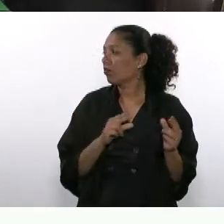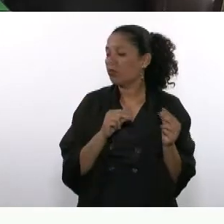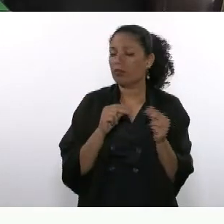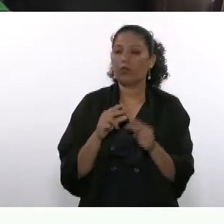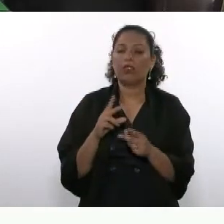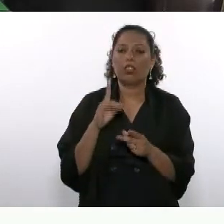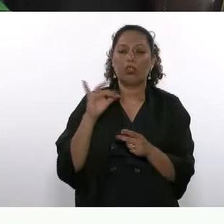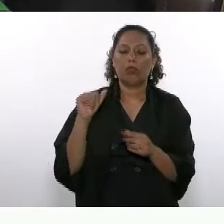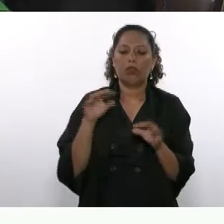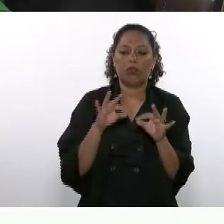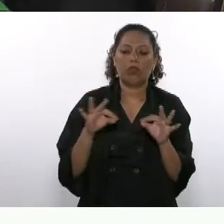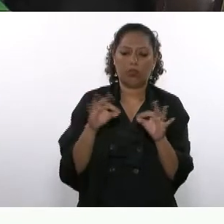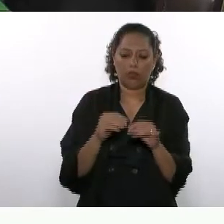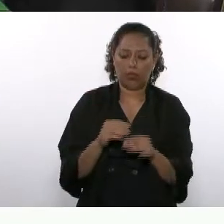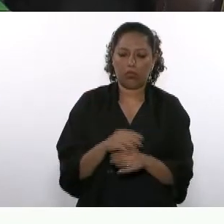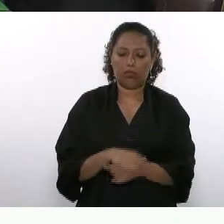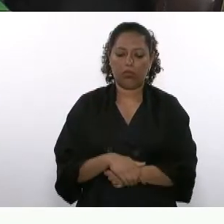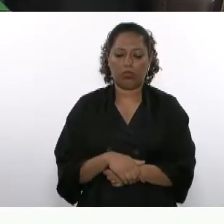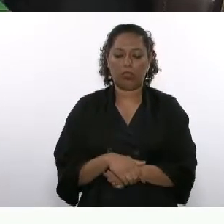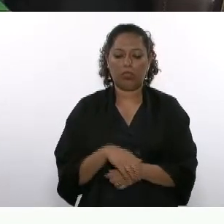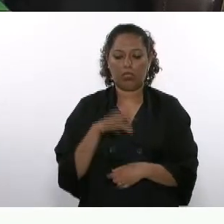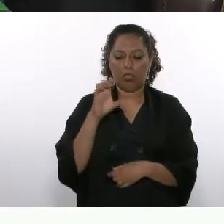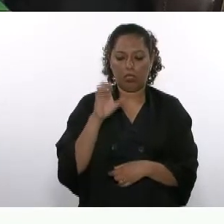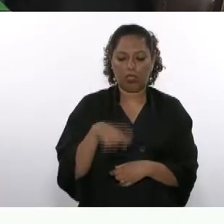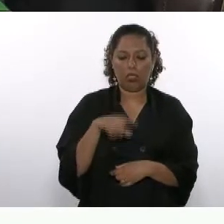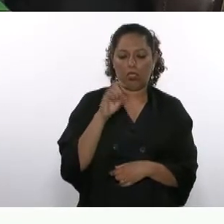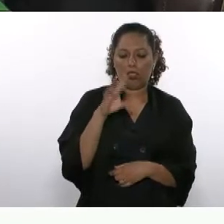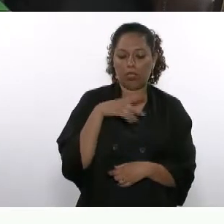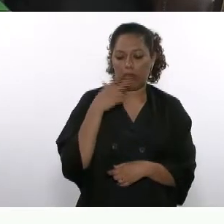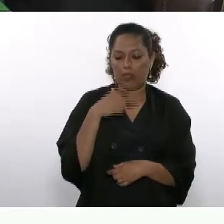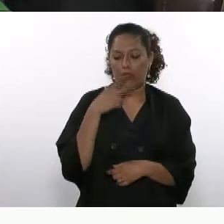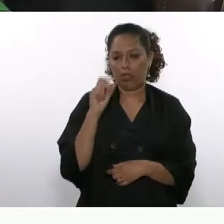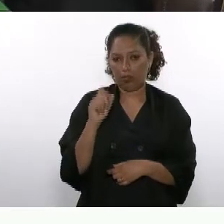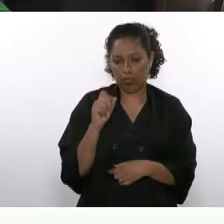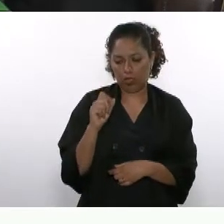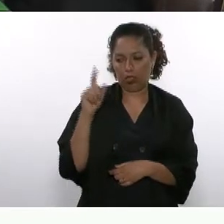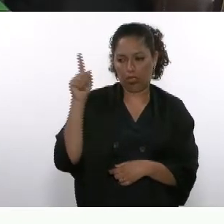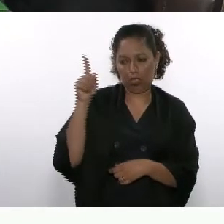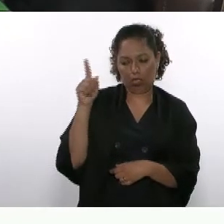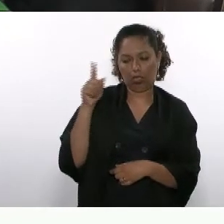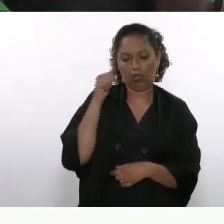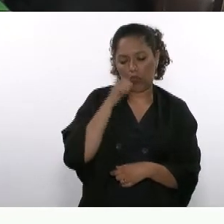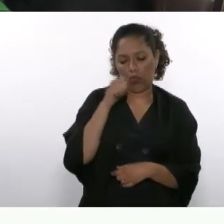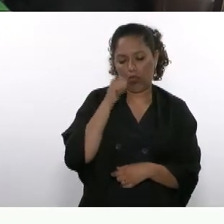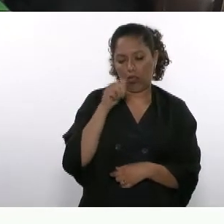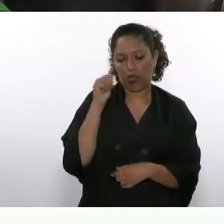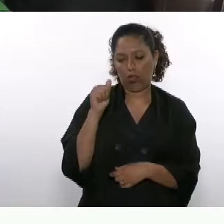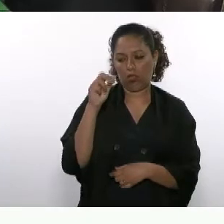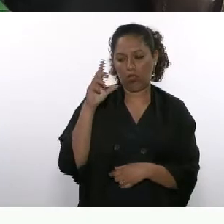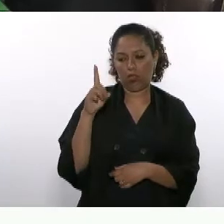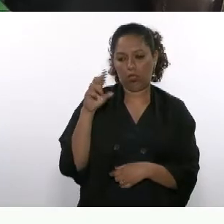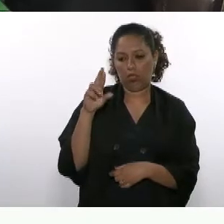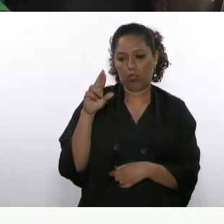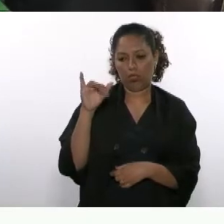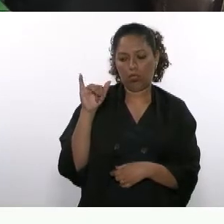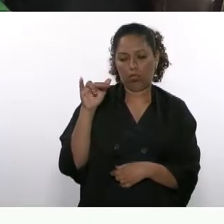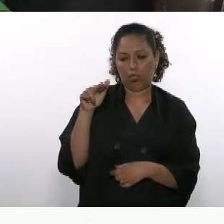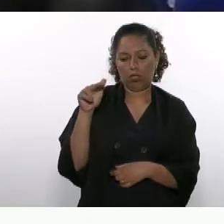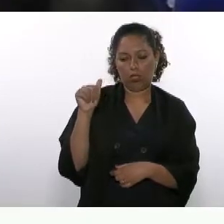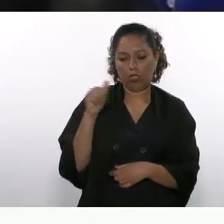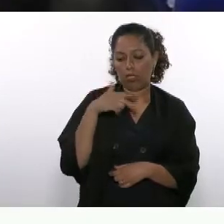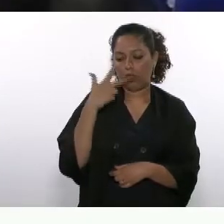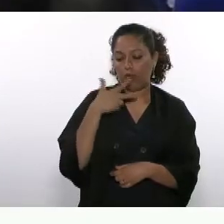todos e a Bom dia. todas. É só para ressaltar uma informação que a Adriana deu e que ela foi extremamente